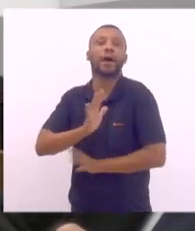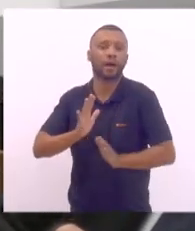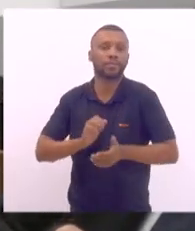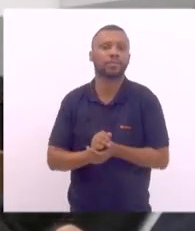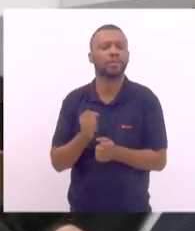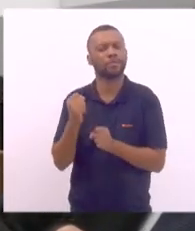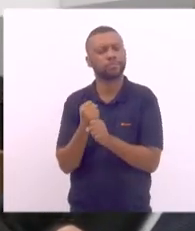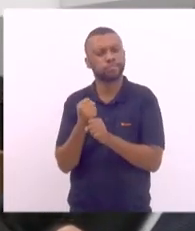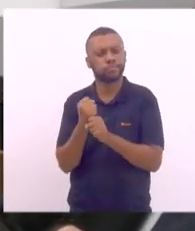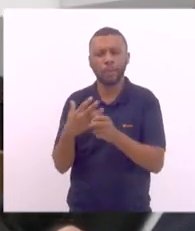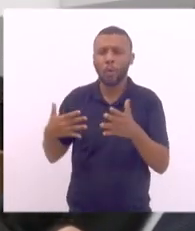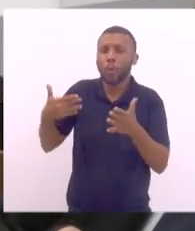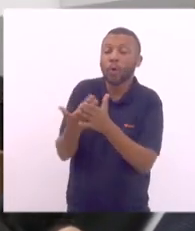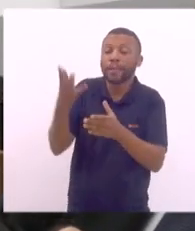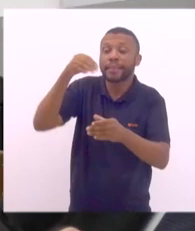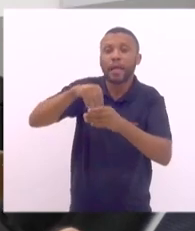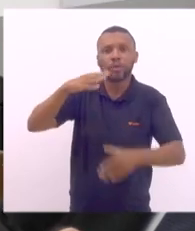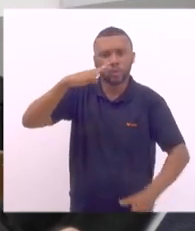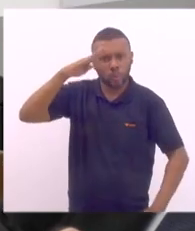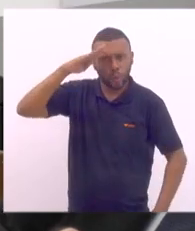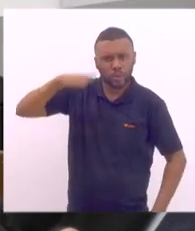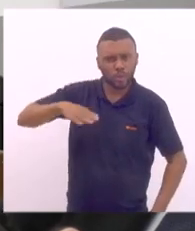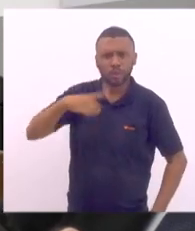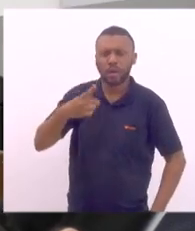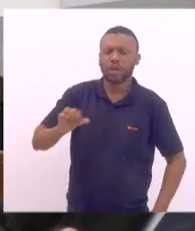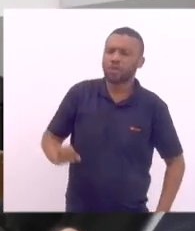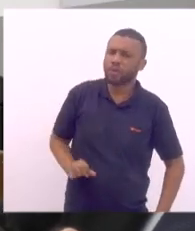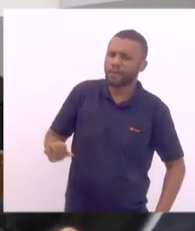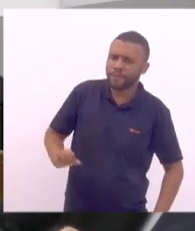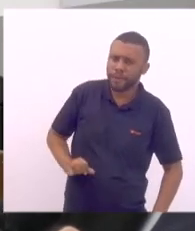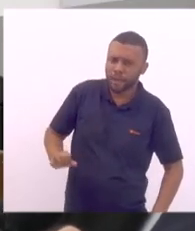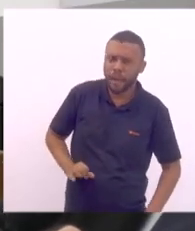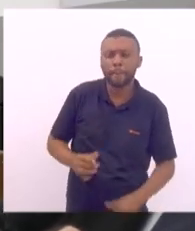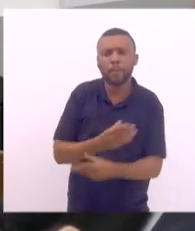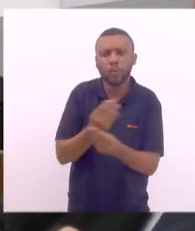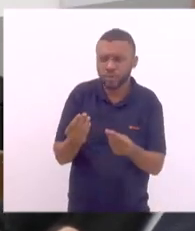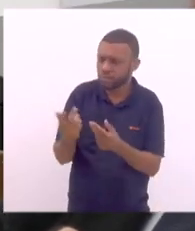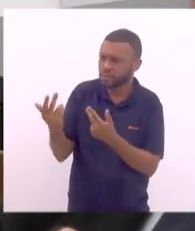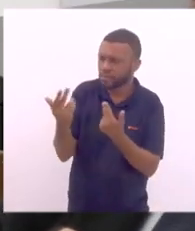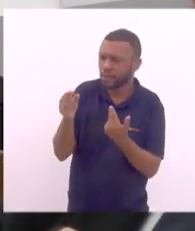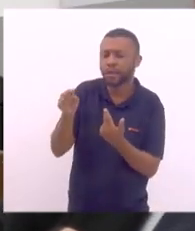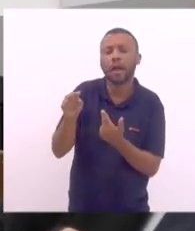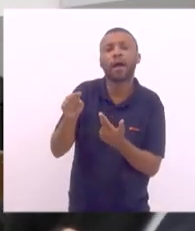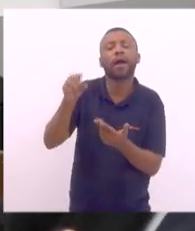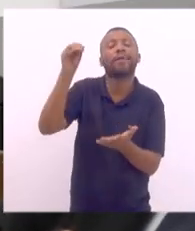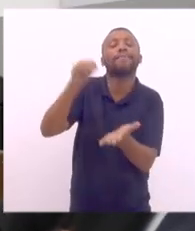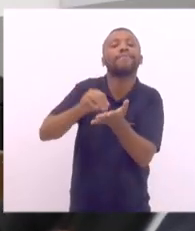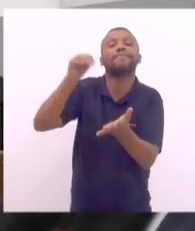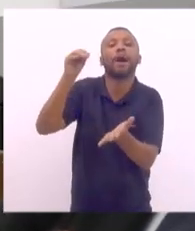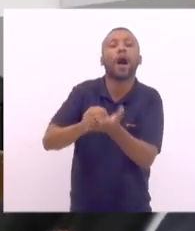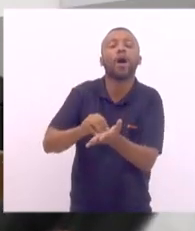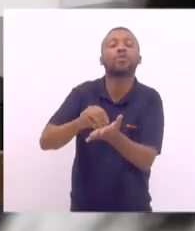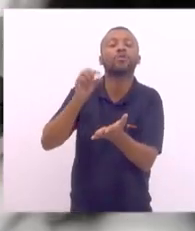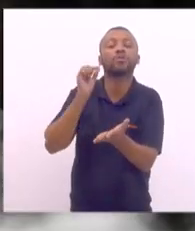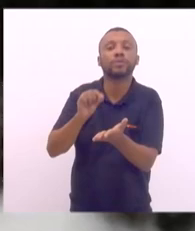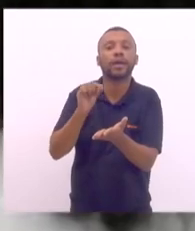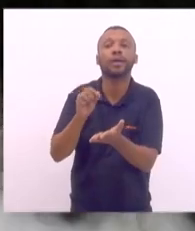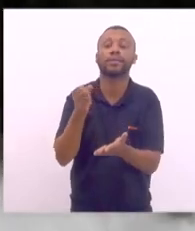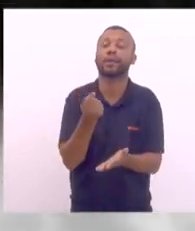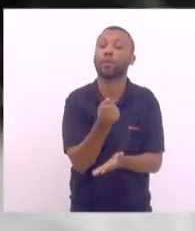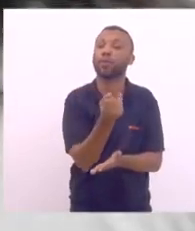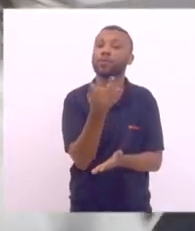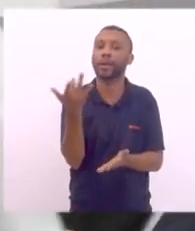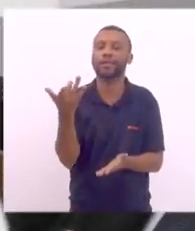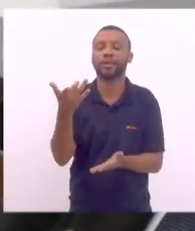anos na tropa, no quartel, nós sofriamos muito, né, enfermeira Rejane, pela falta de quantidade